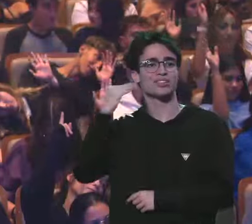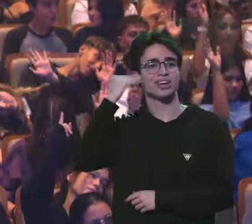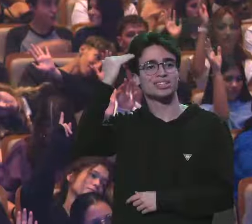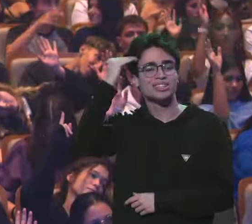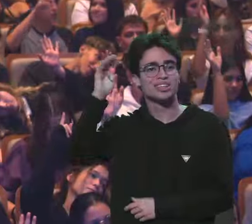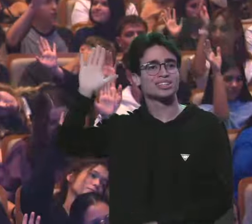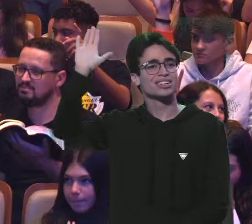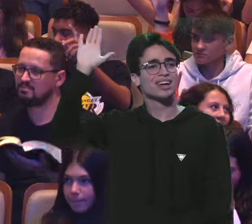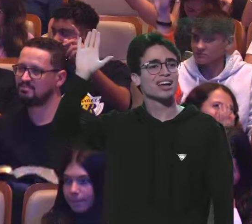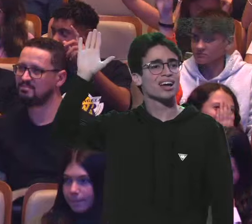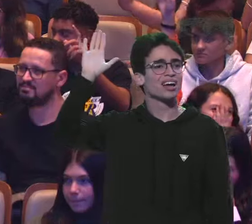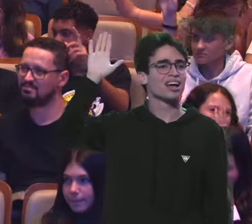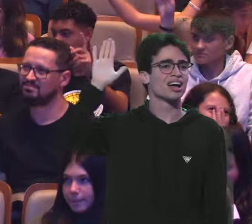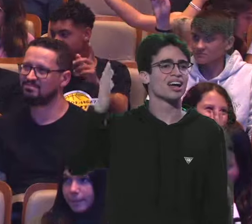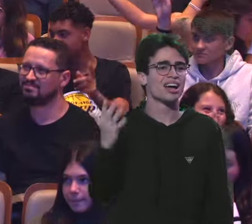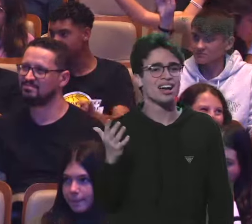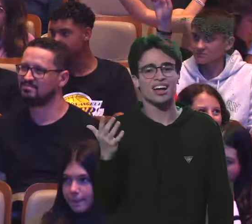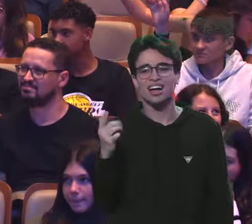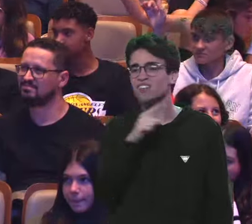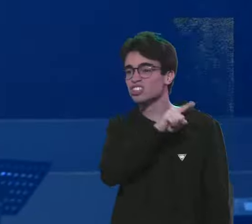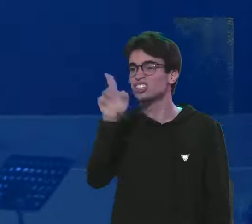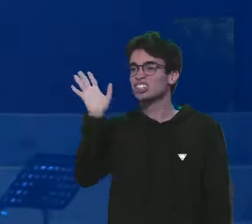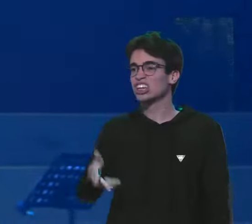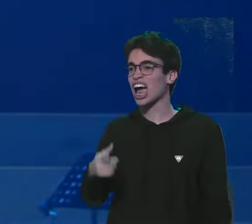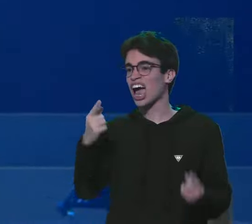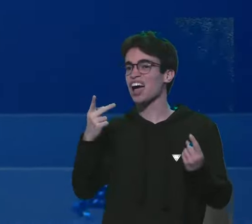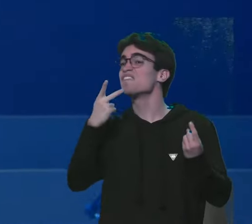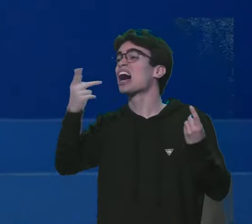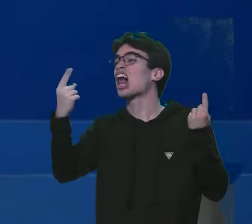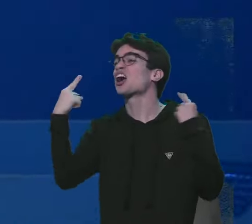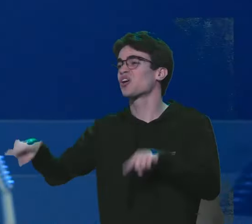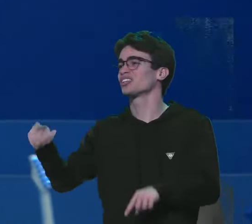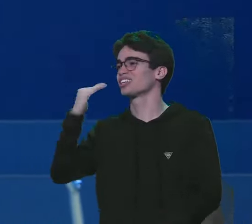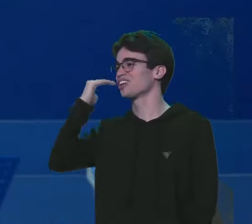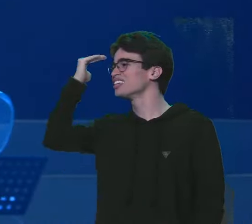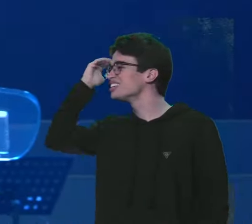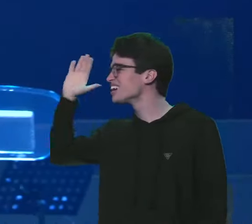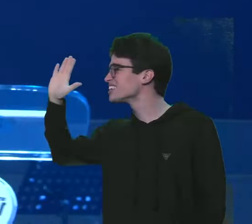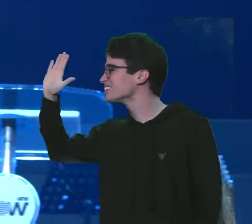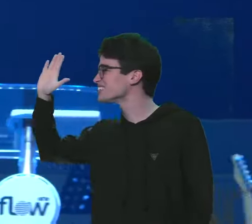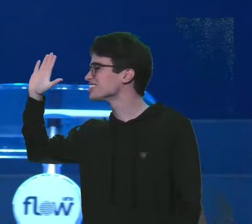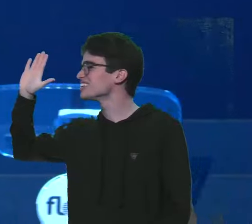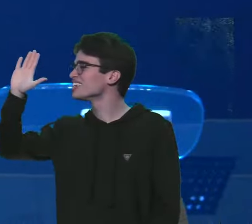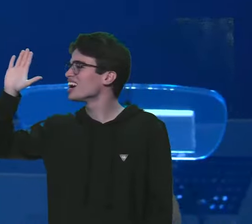ver. Quem já falou mal de adolescente?